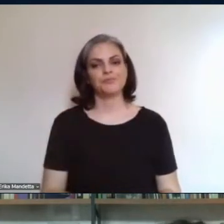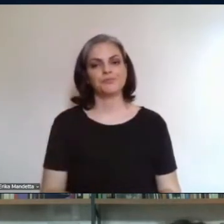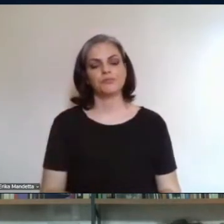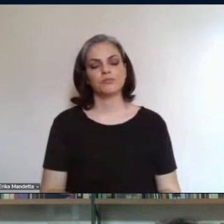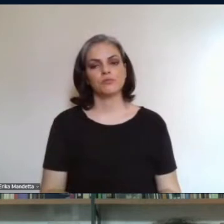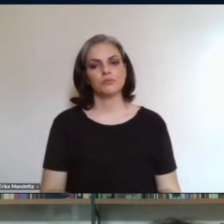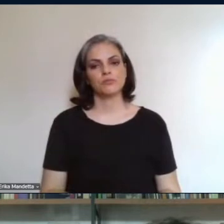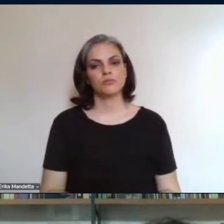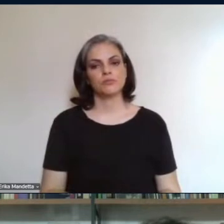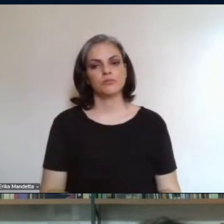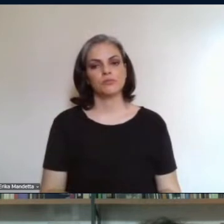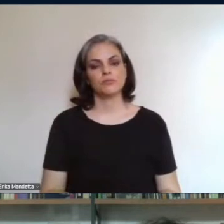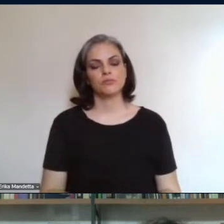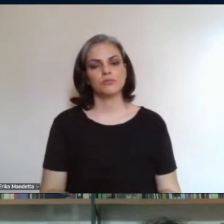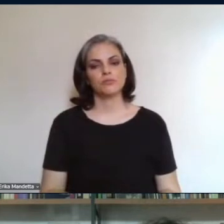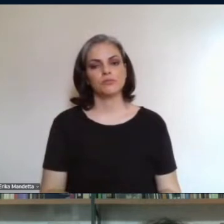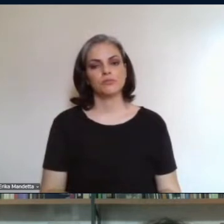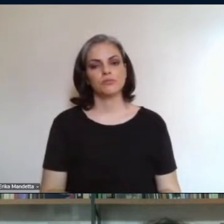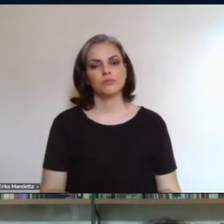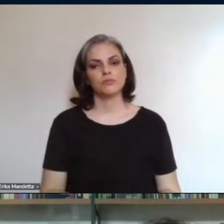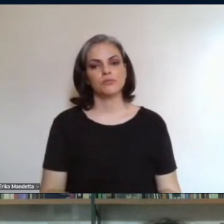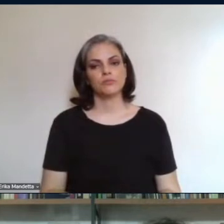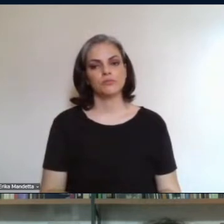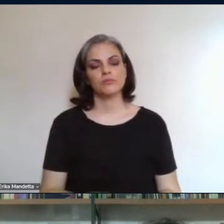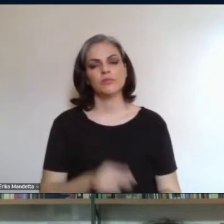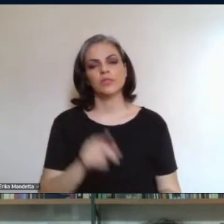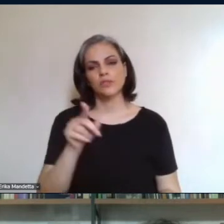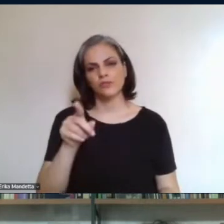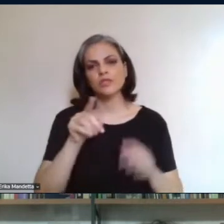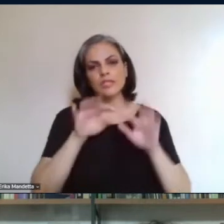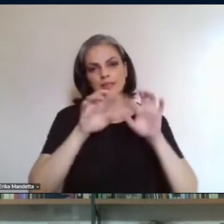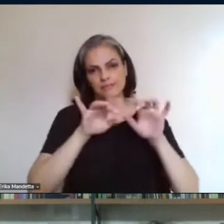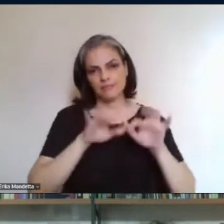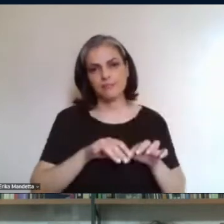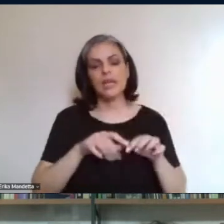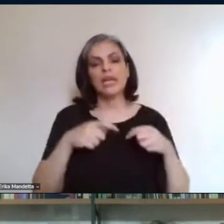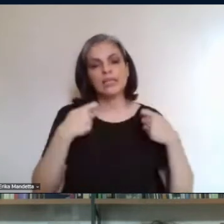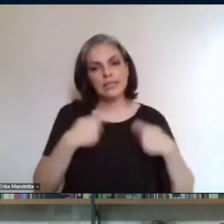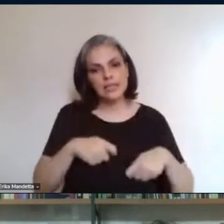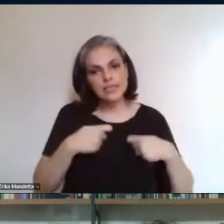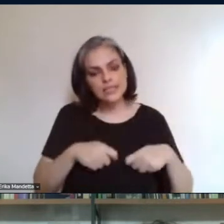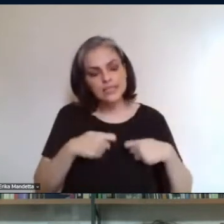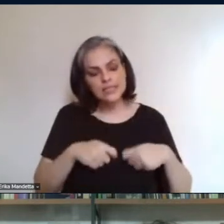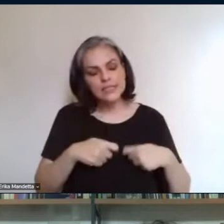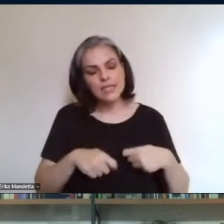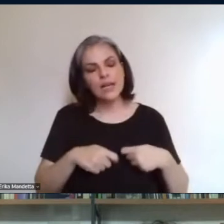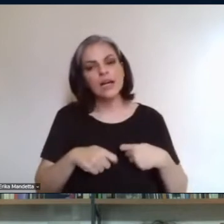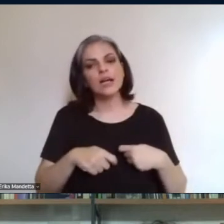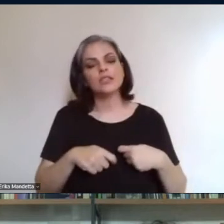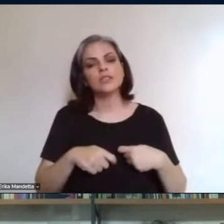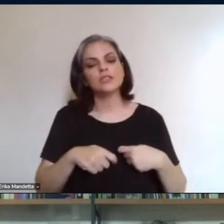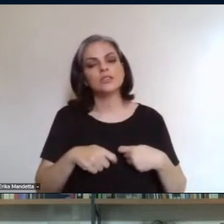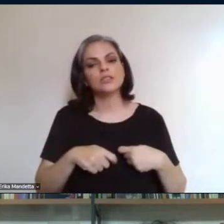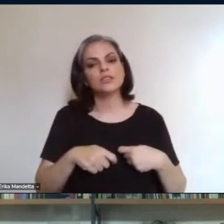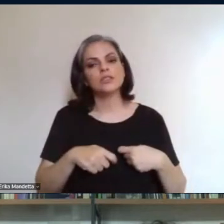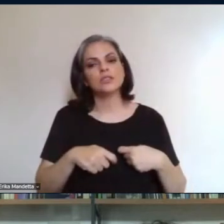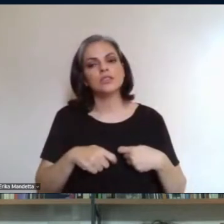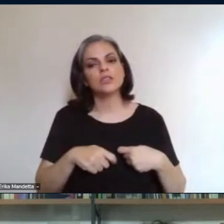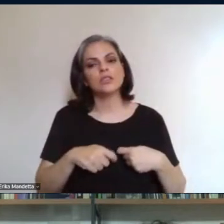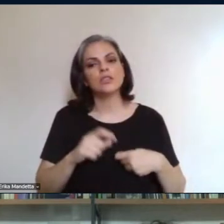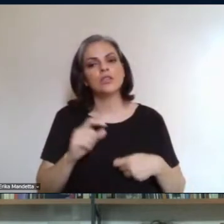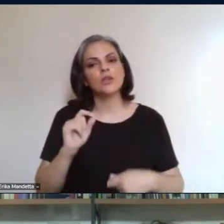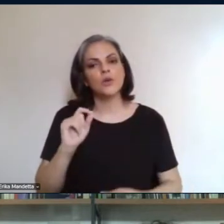eu destaquei assim, você colocou, a necessidade de emissão